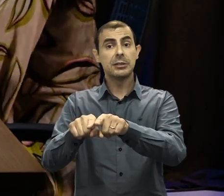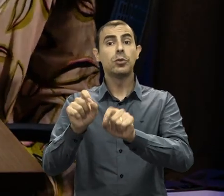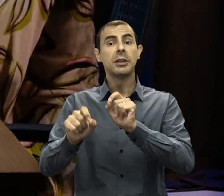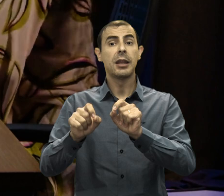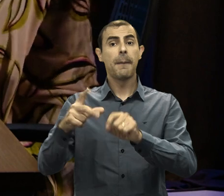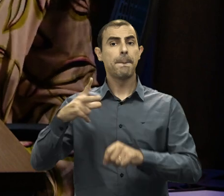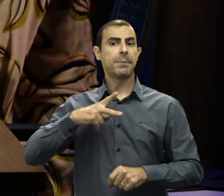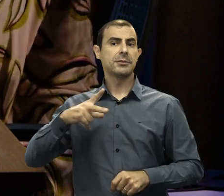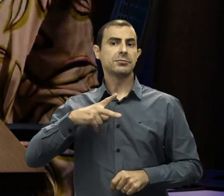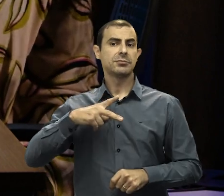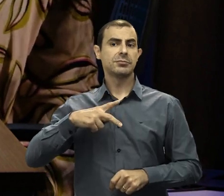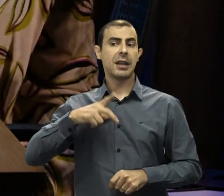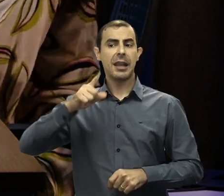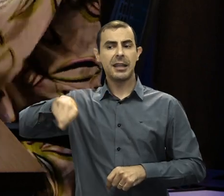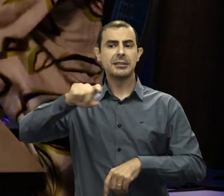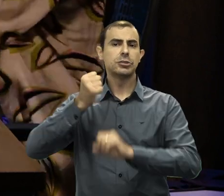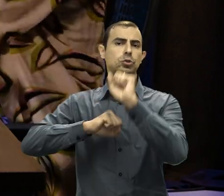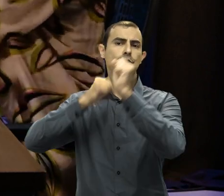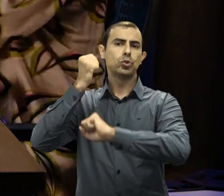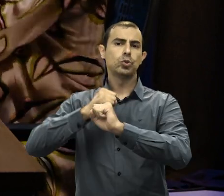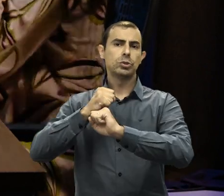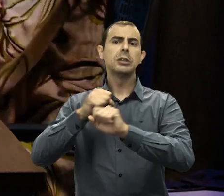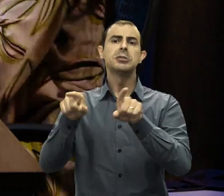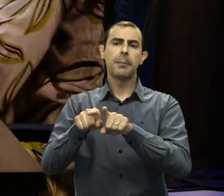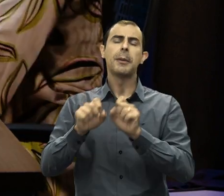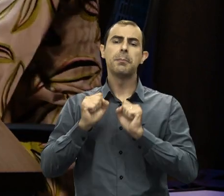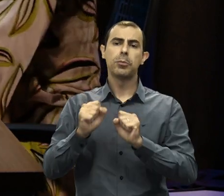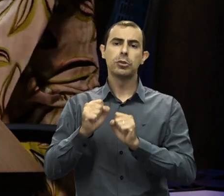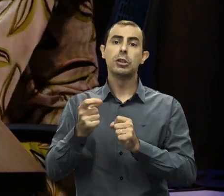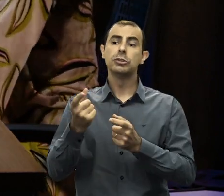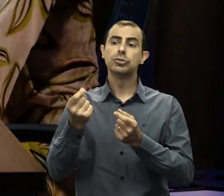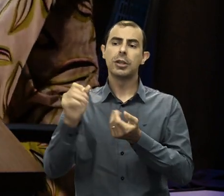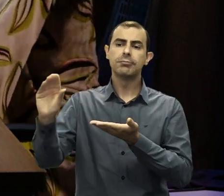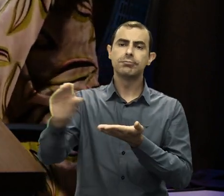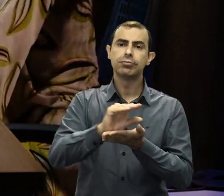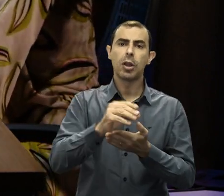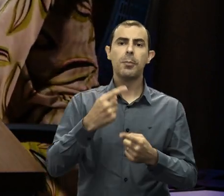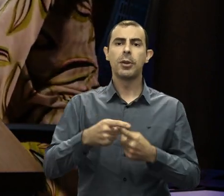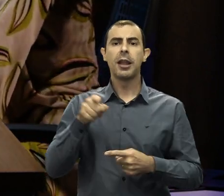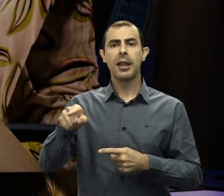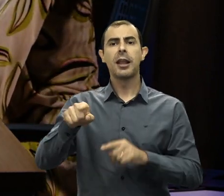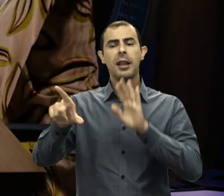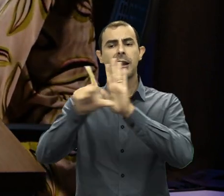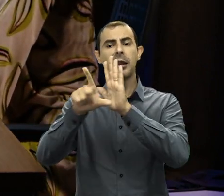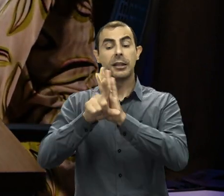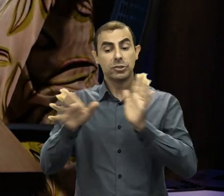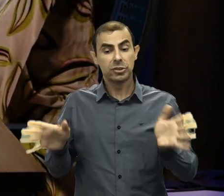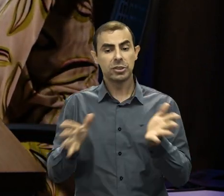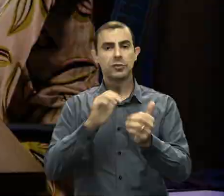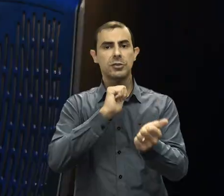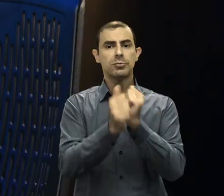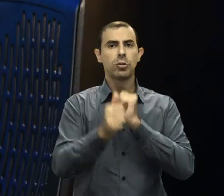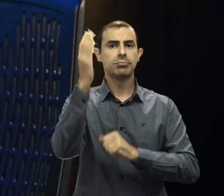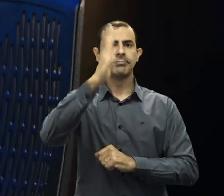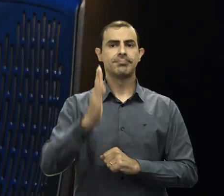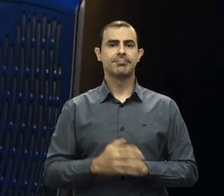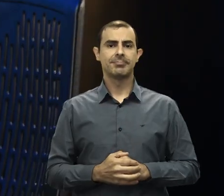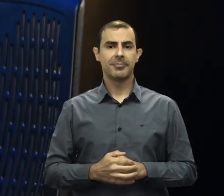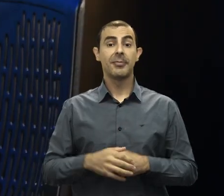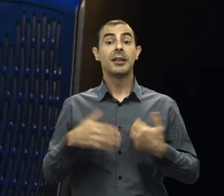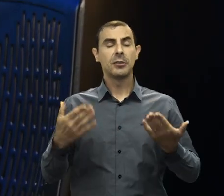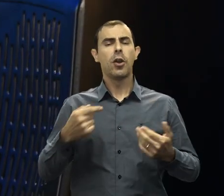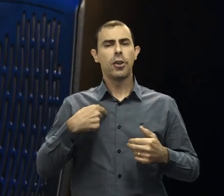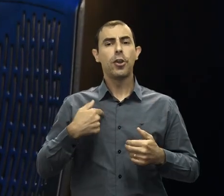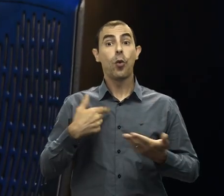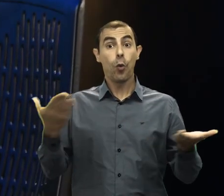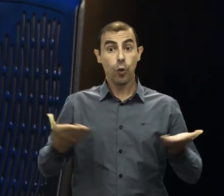captar recursos dessas indústrias que estão no Estado, né, através da Lei de Incentivo ao Esporte Nacional. Então, procuro